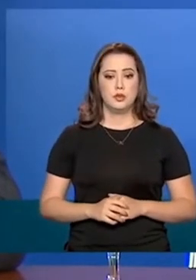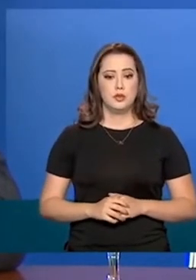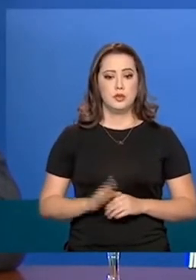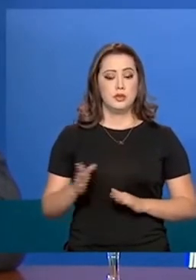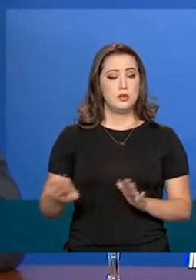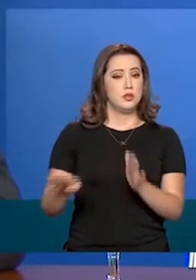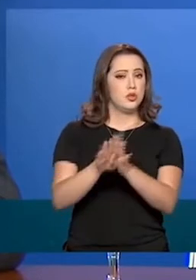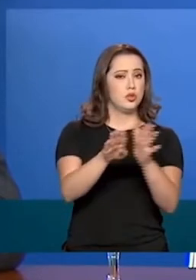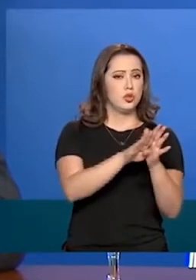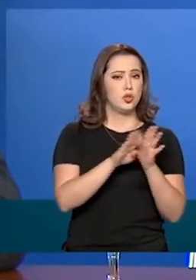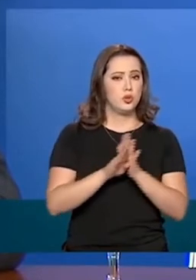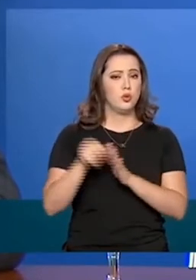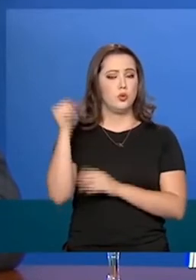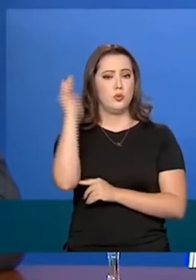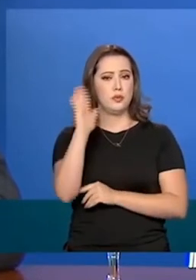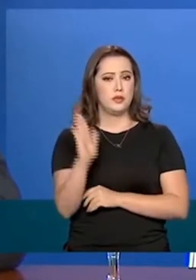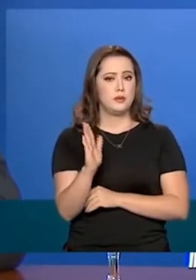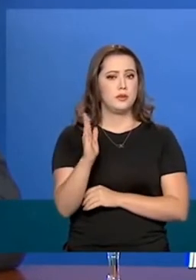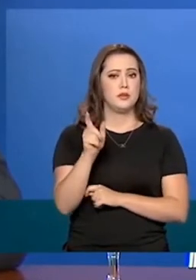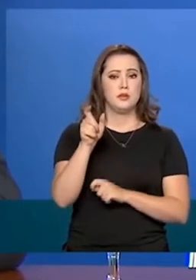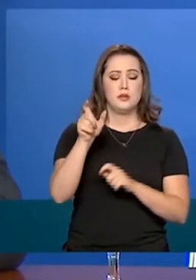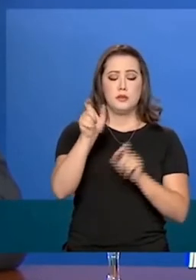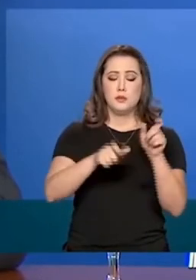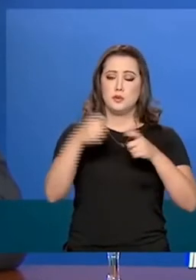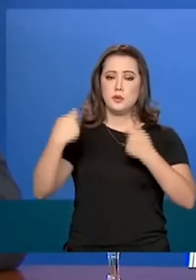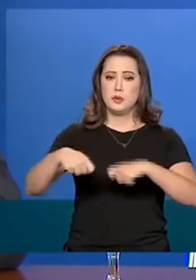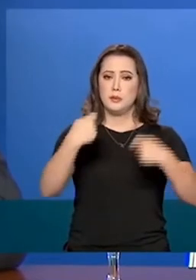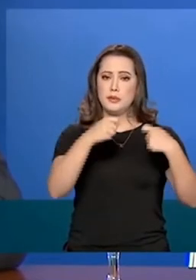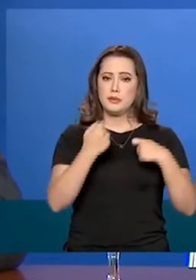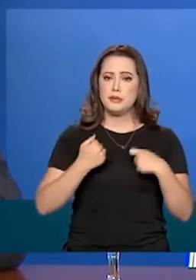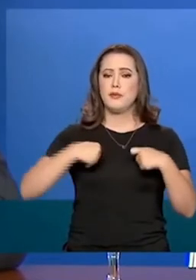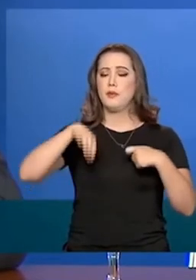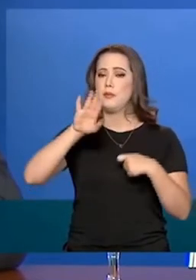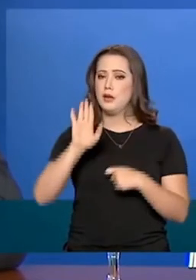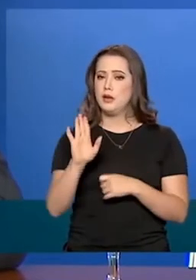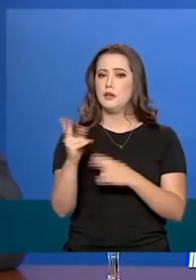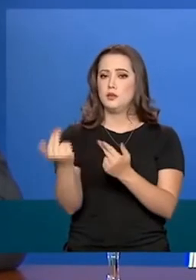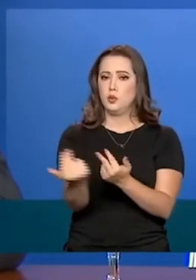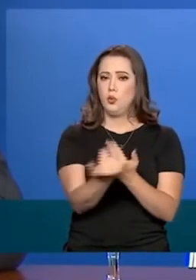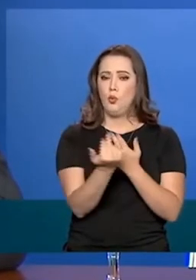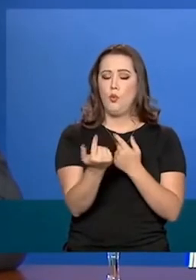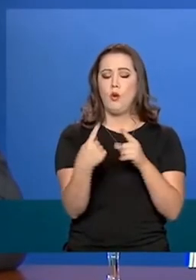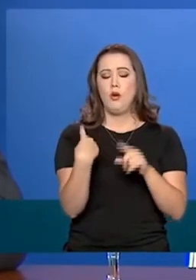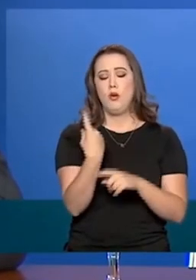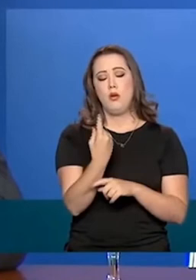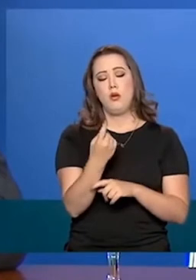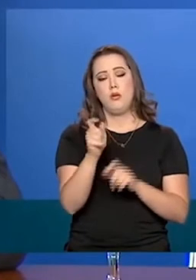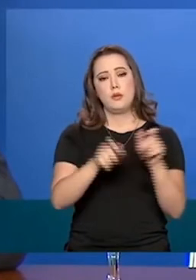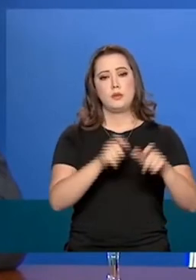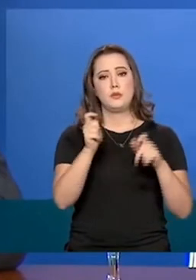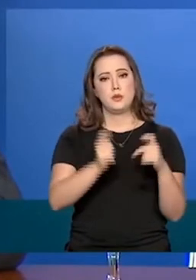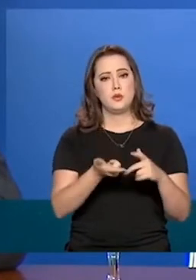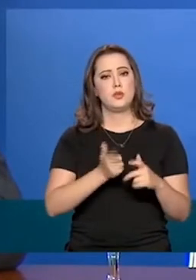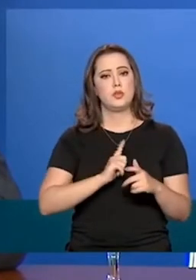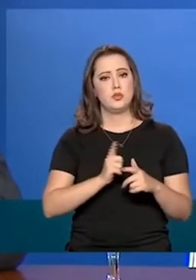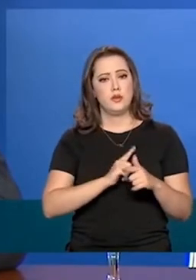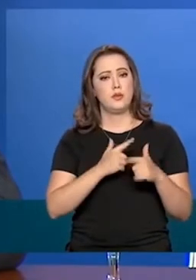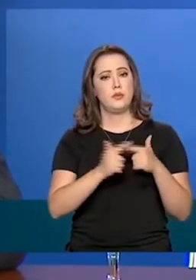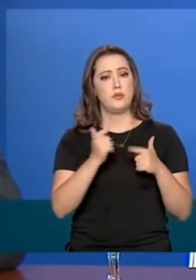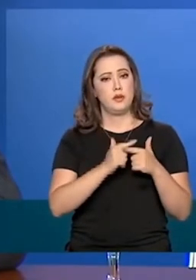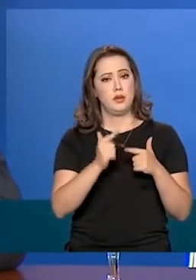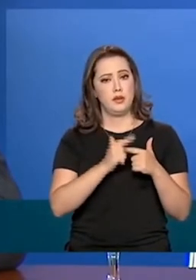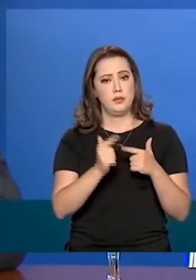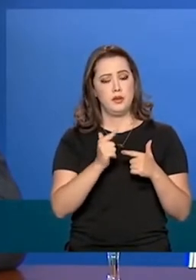fez chegar aos brasileiros mais necessitados, assim como aqueles que tiveram suas atividades